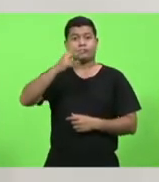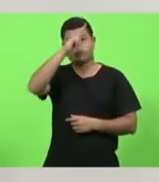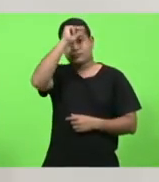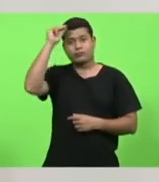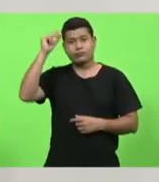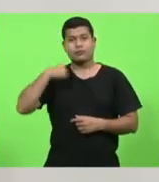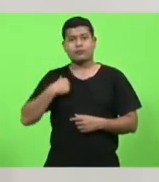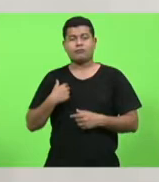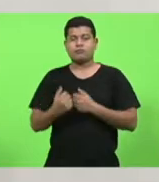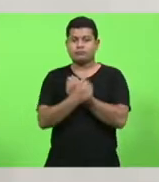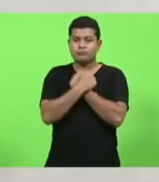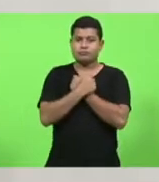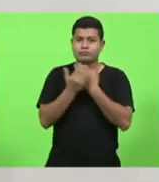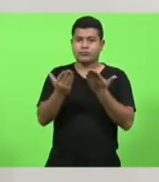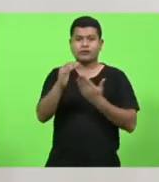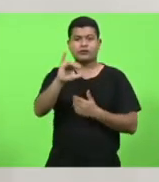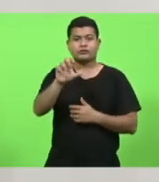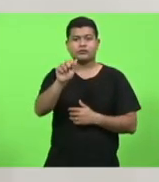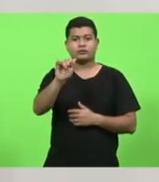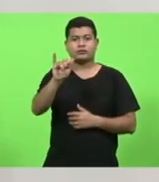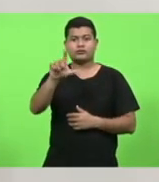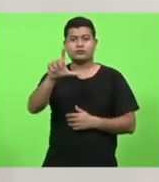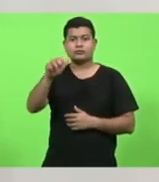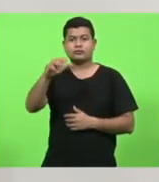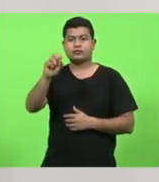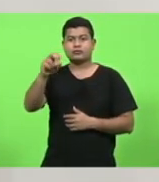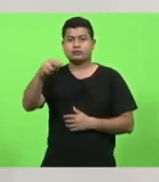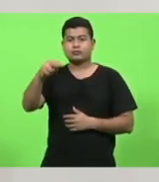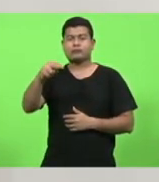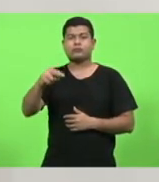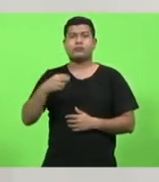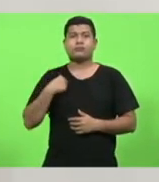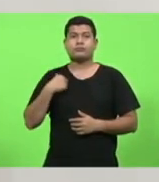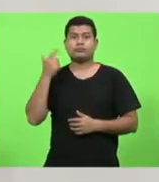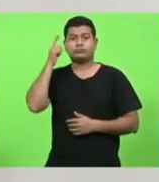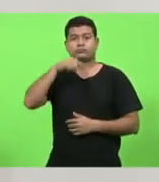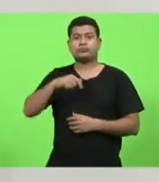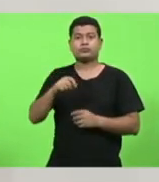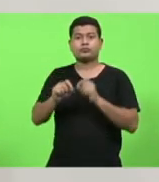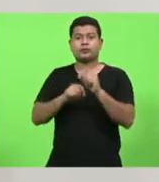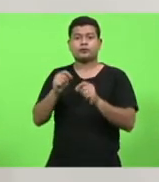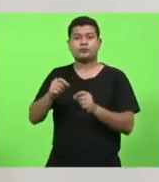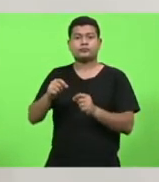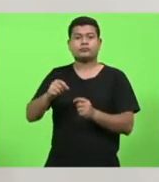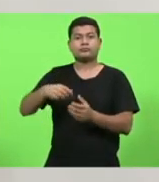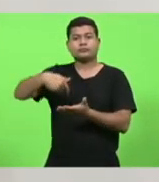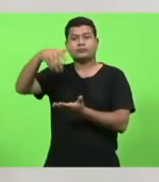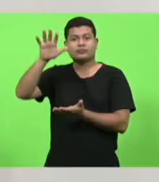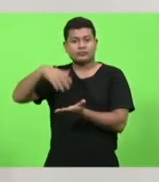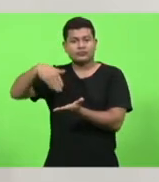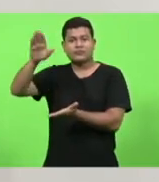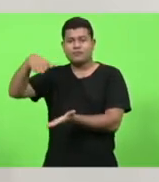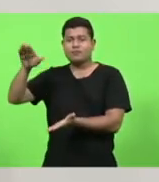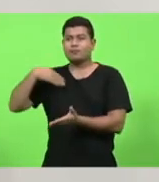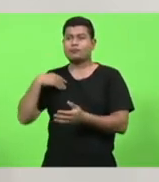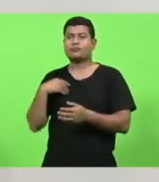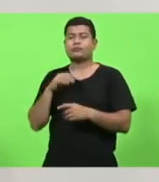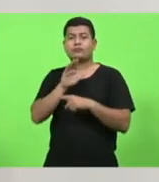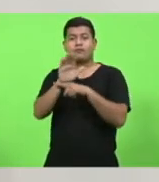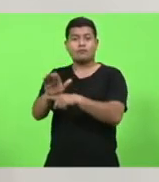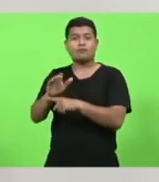mandando um abraço aqui para o Jaison, eles se organizaram, conseguiram tinta no comércio e foram pintar o